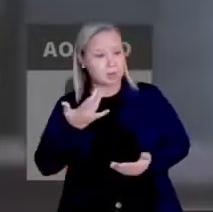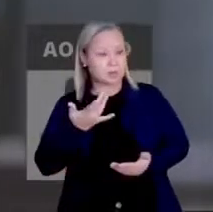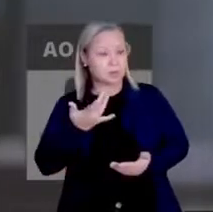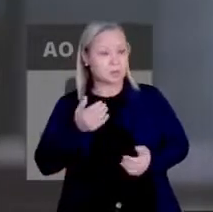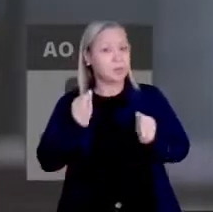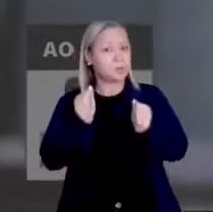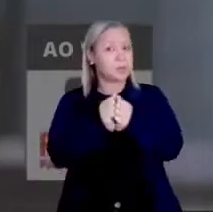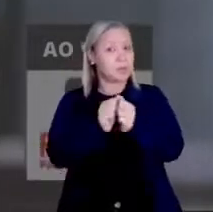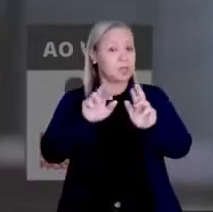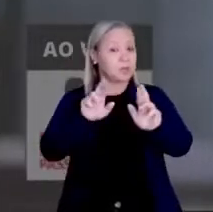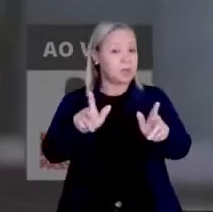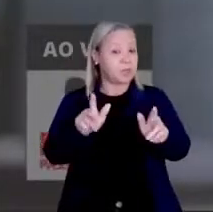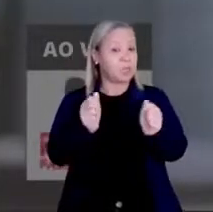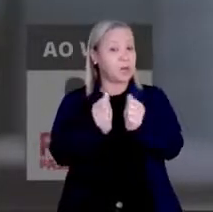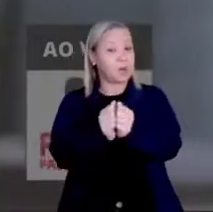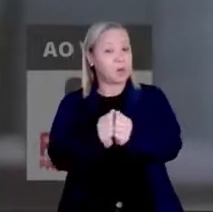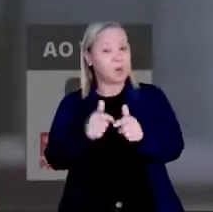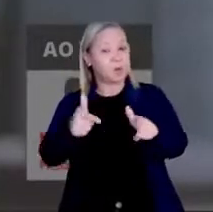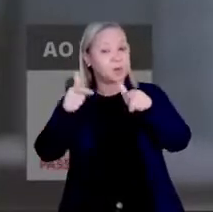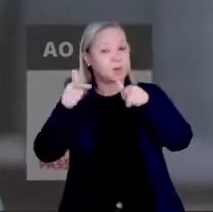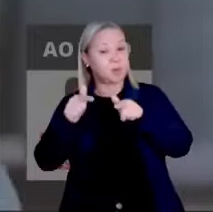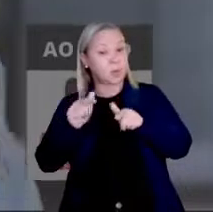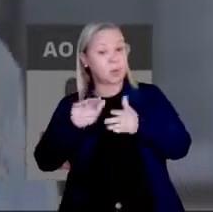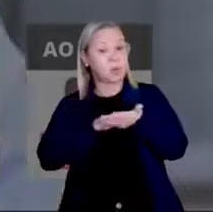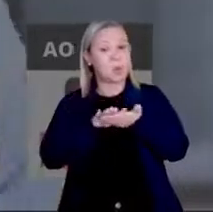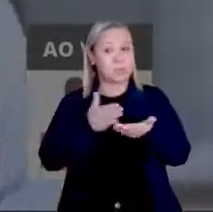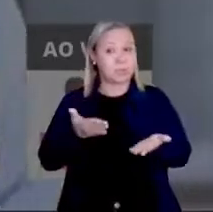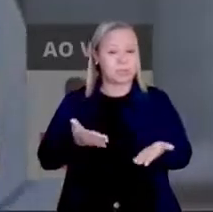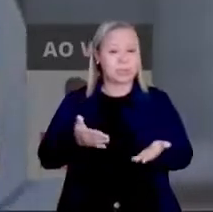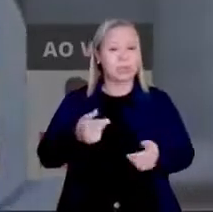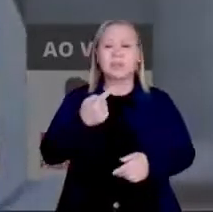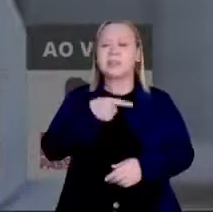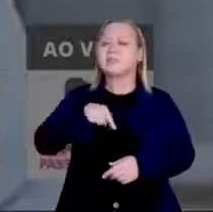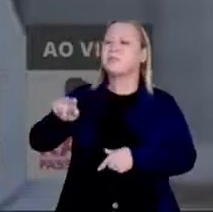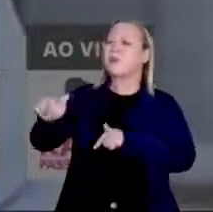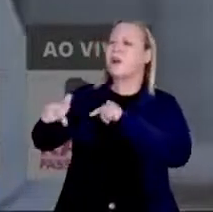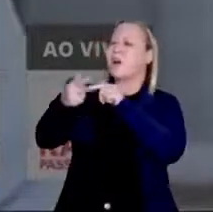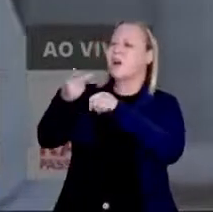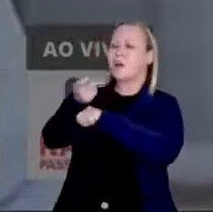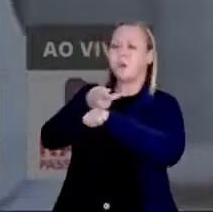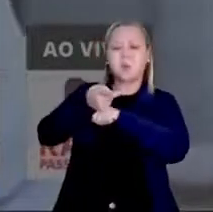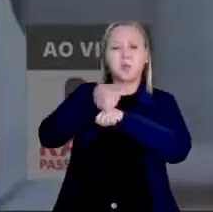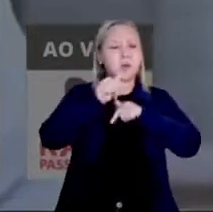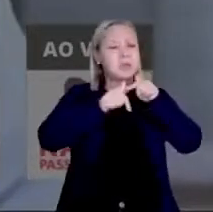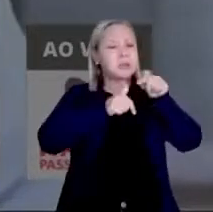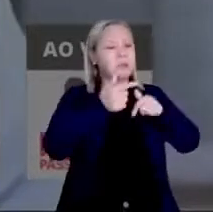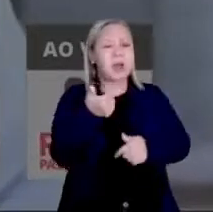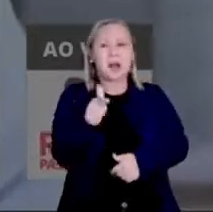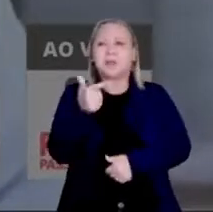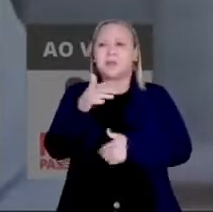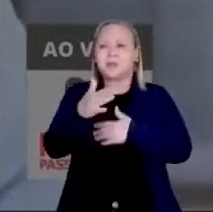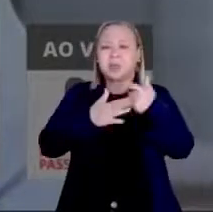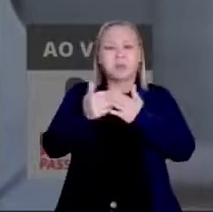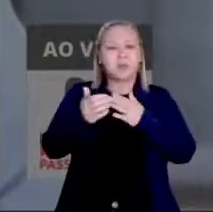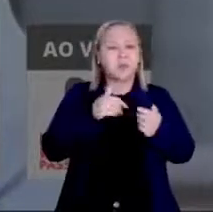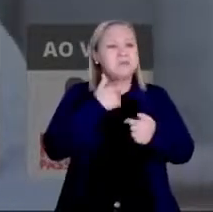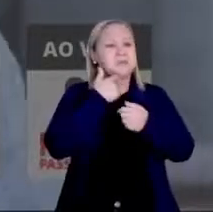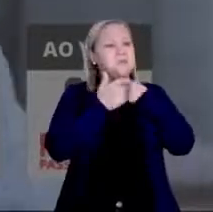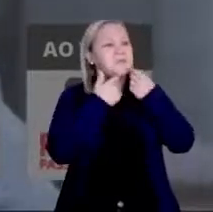140 escolas técnicas em 100 anos. Desde a primeira, feita por Nilo Peçanha, em Campo de Guatagás,